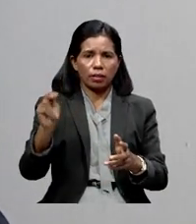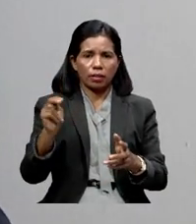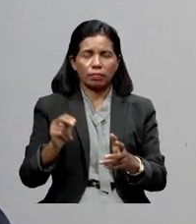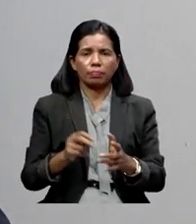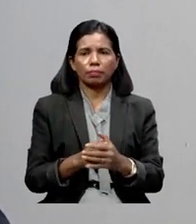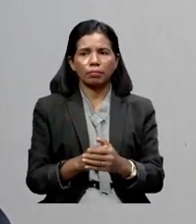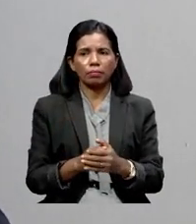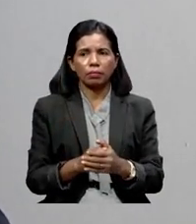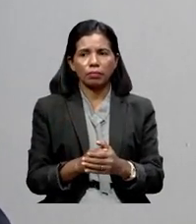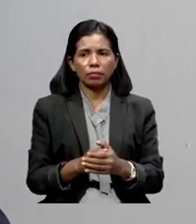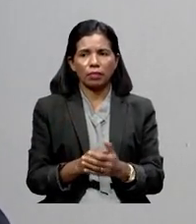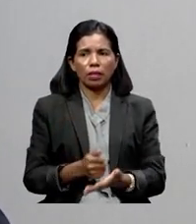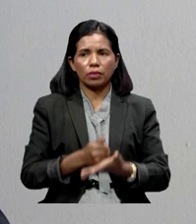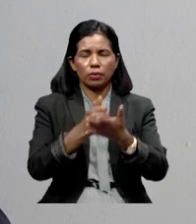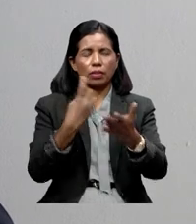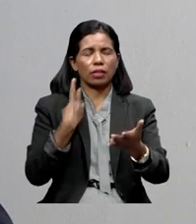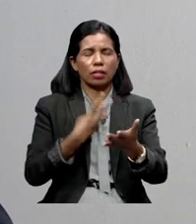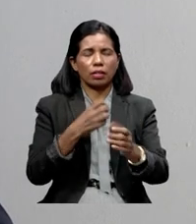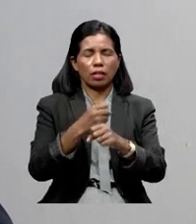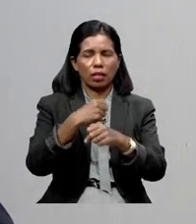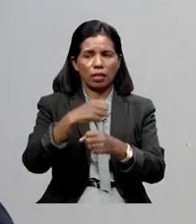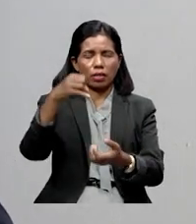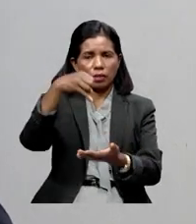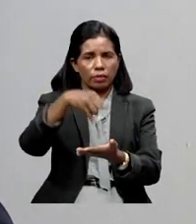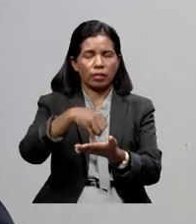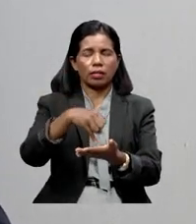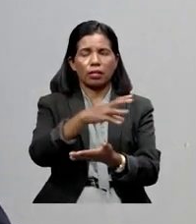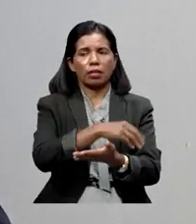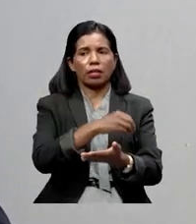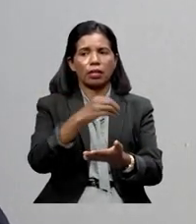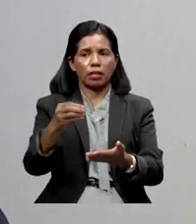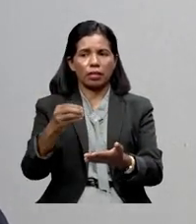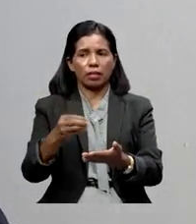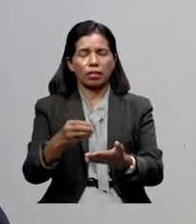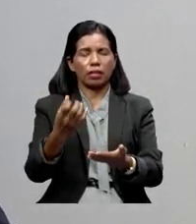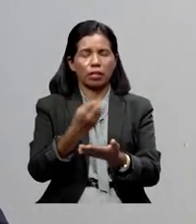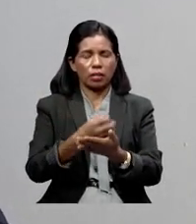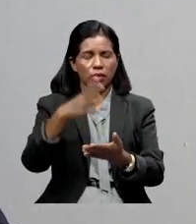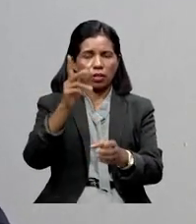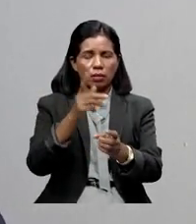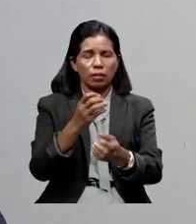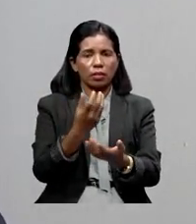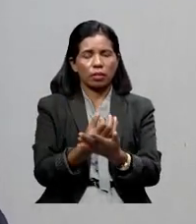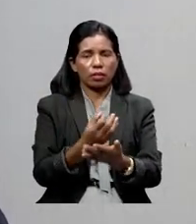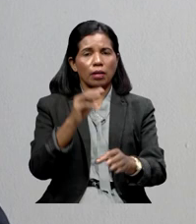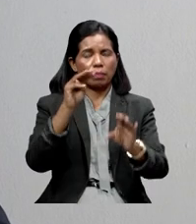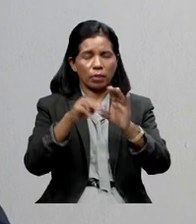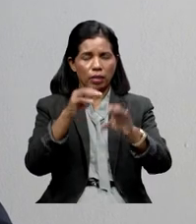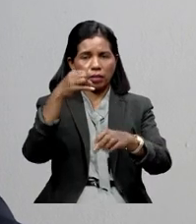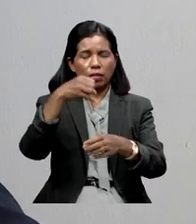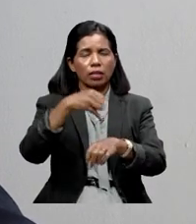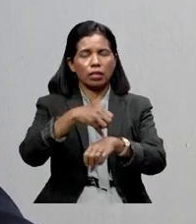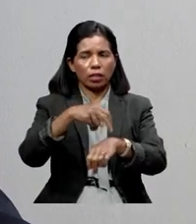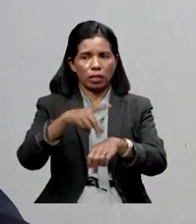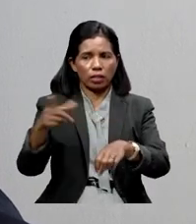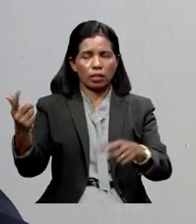parseru ha azura ita halo investimento iha itania aset kaitannya rikuso in fondo minerai ini ya mercado internasional ini